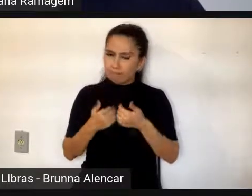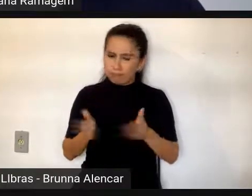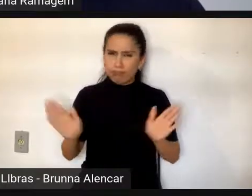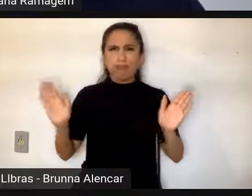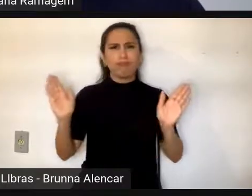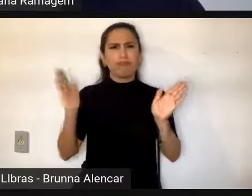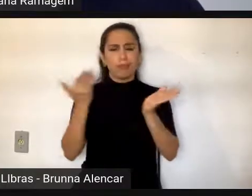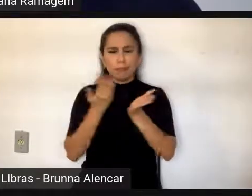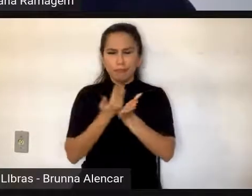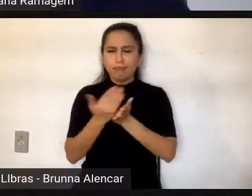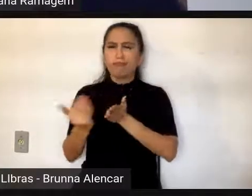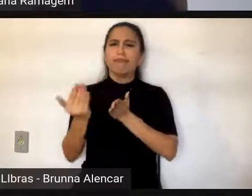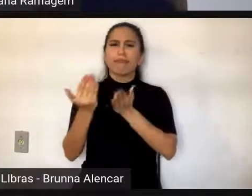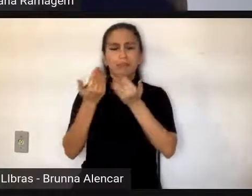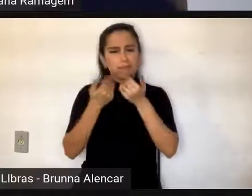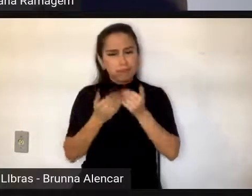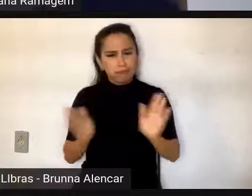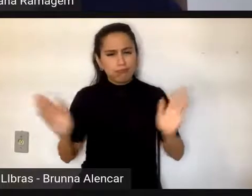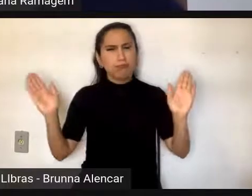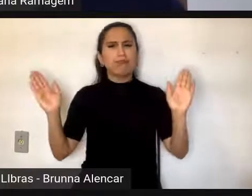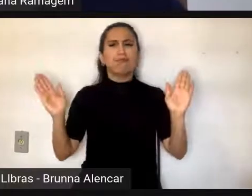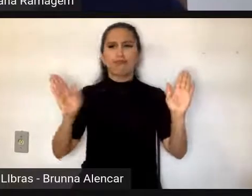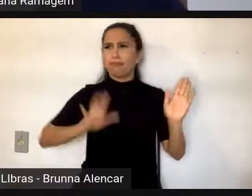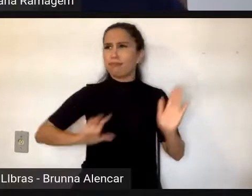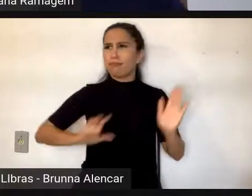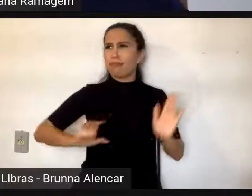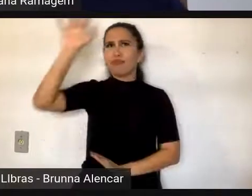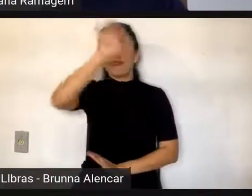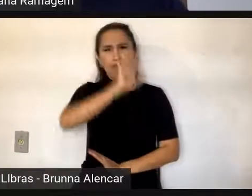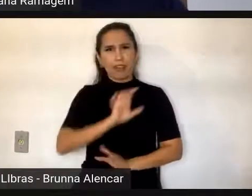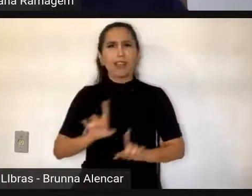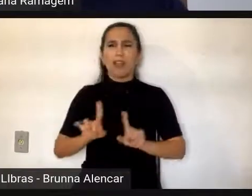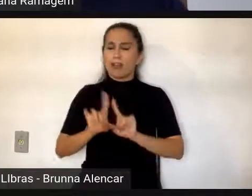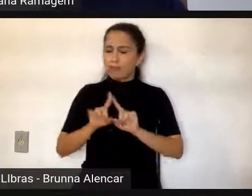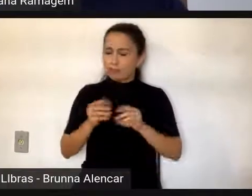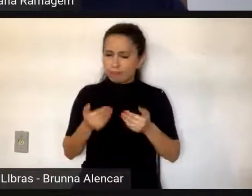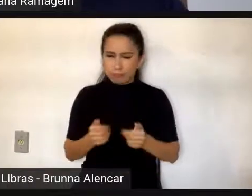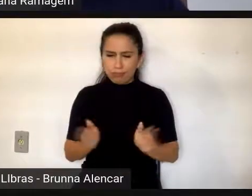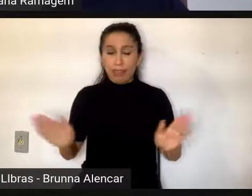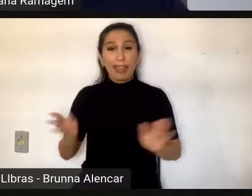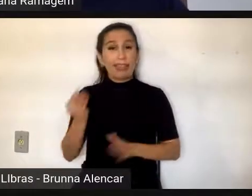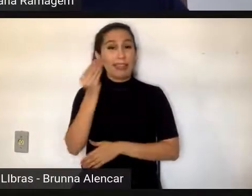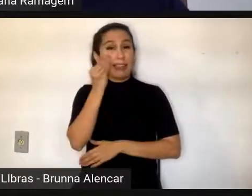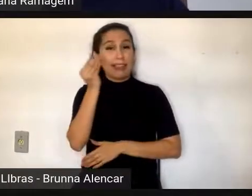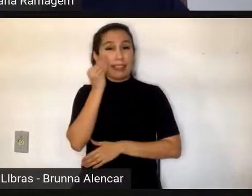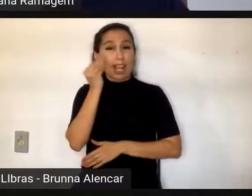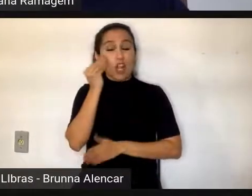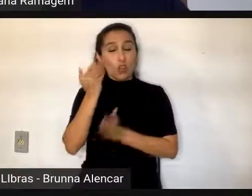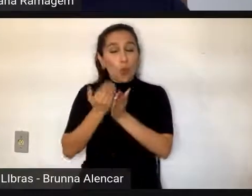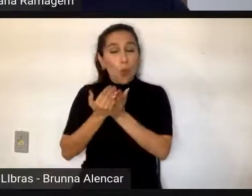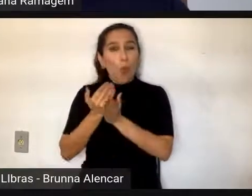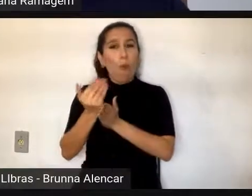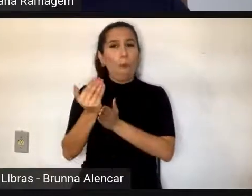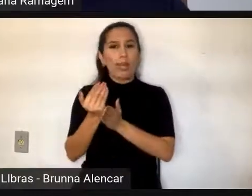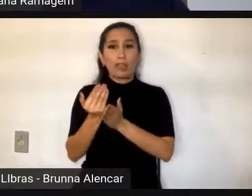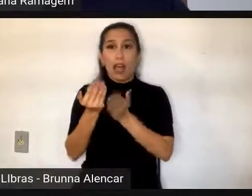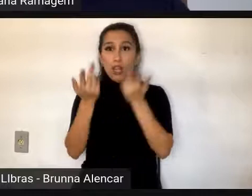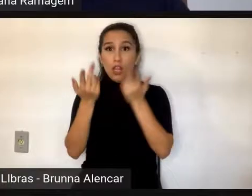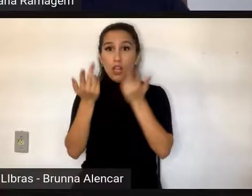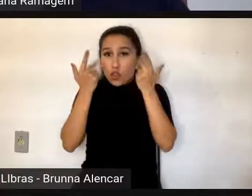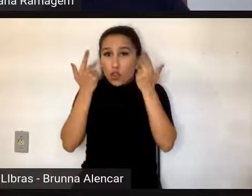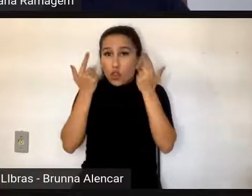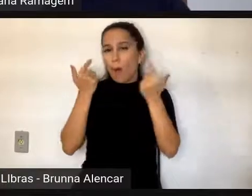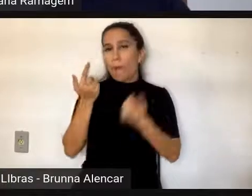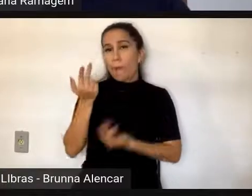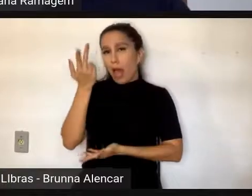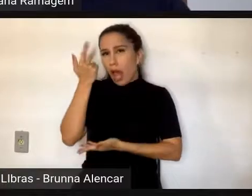movimento da gente, né, tentar voltar à normalidade, né? E aí eu gosto de chamar isso de normalidade, porque de fato